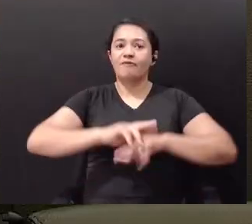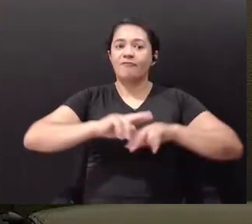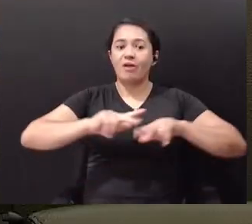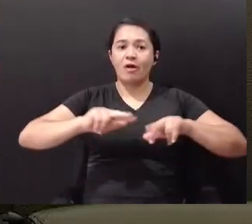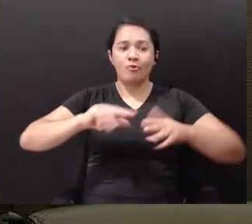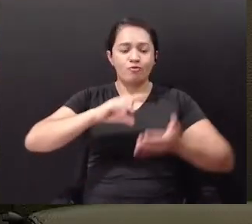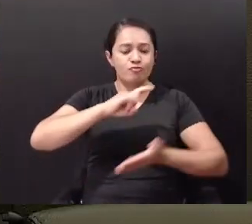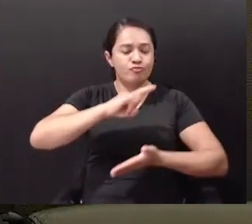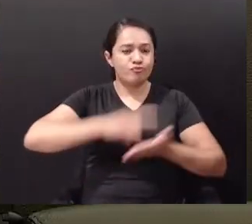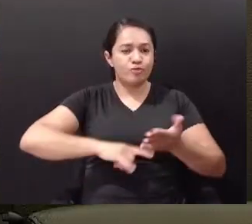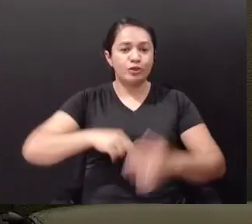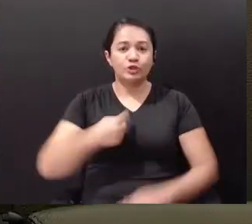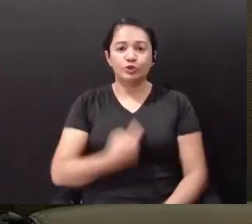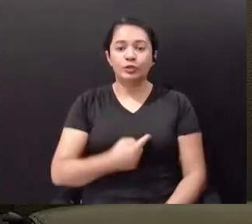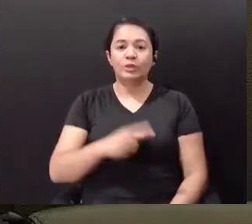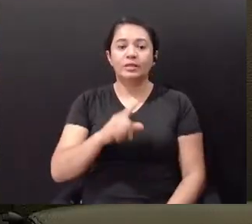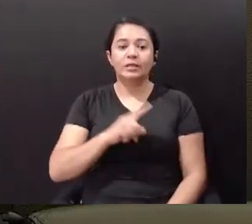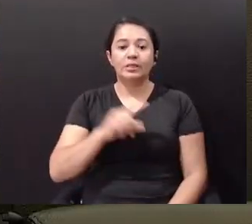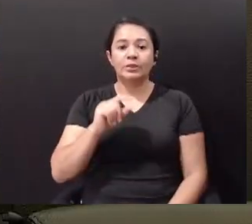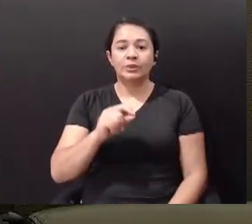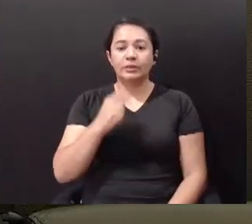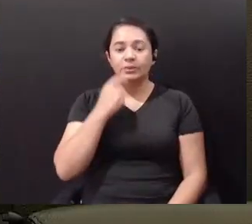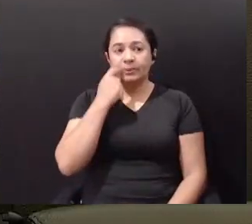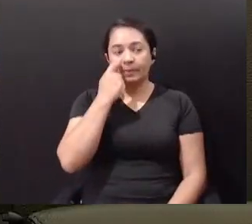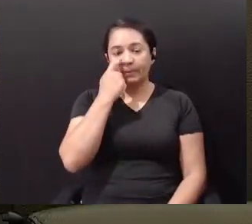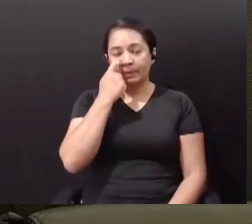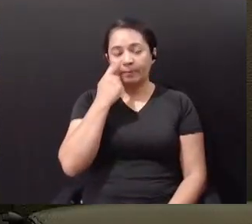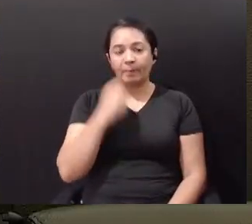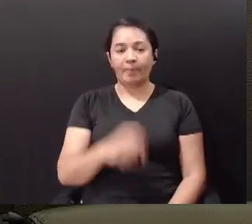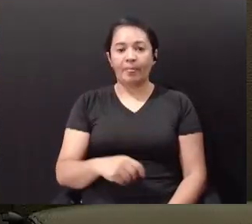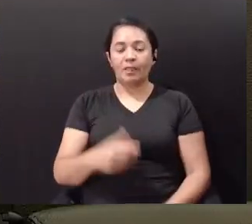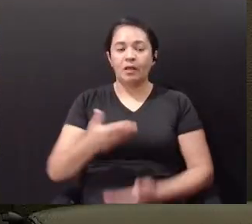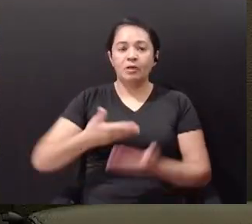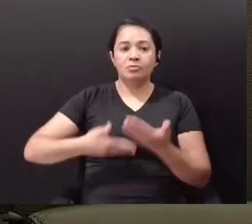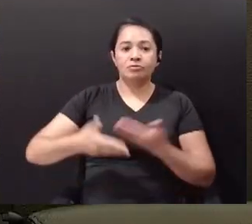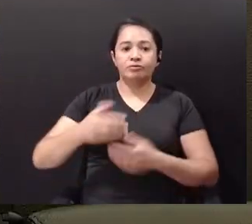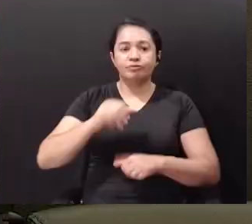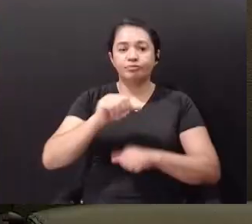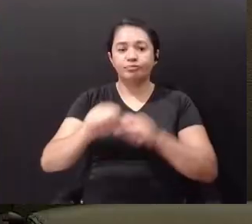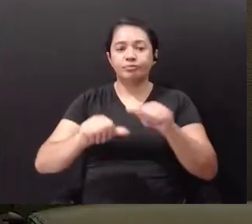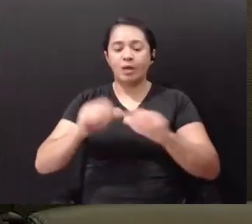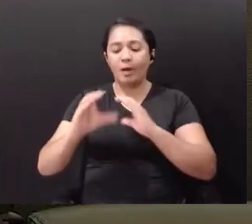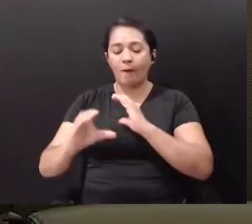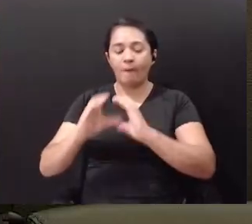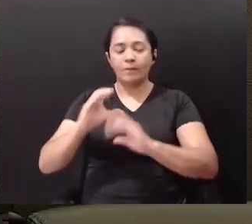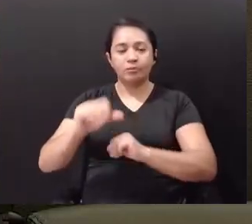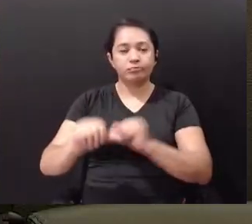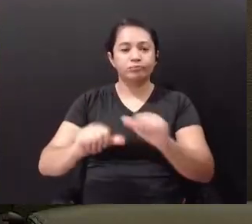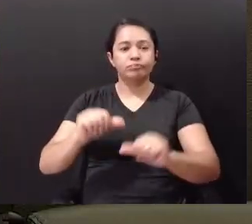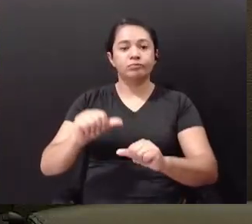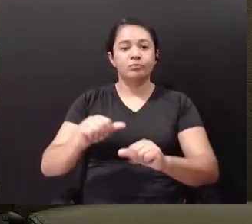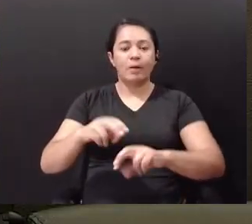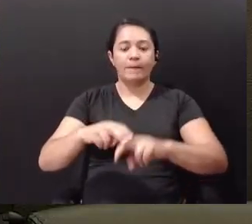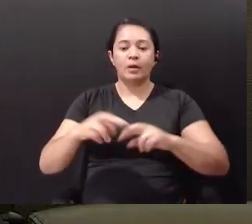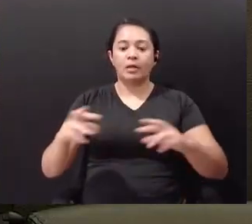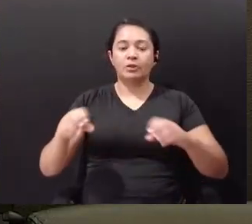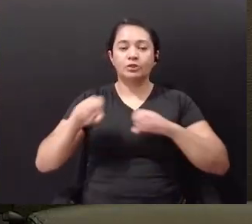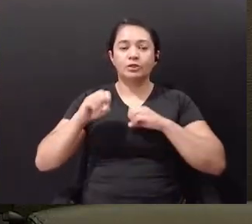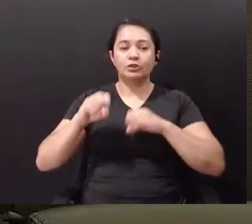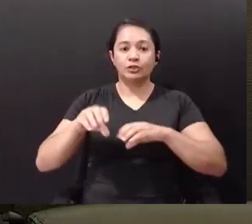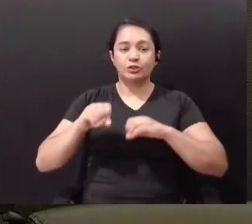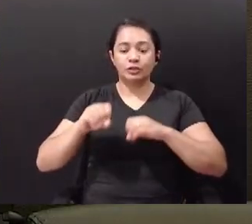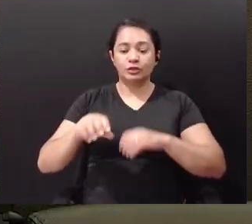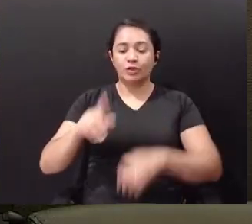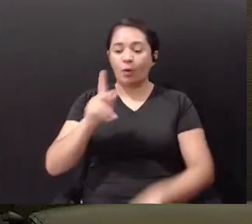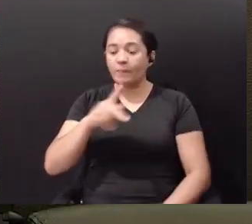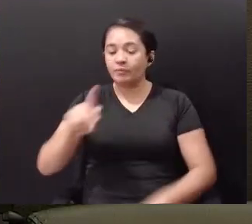tem essas trocas, essas comunicações relacionadas à educação, à atuação dos professores